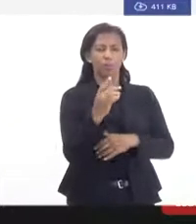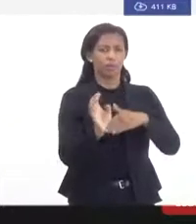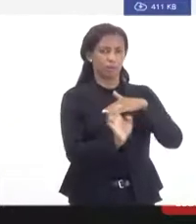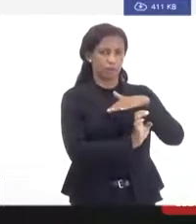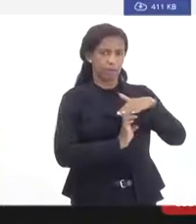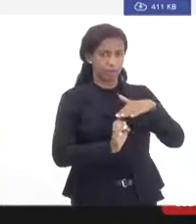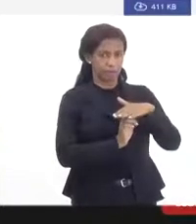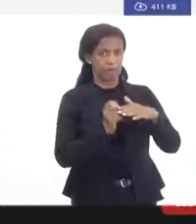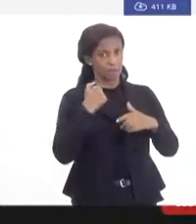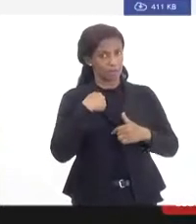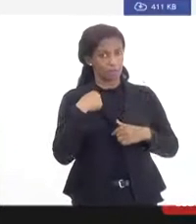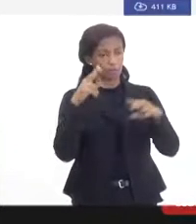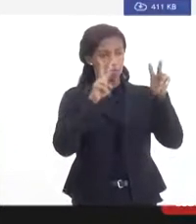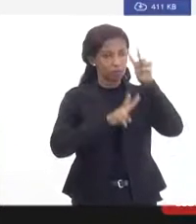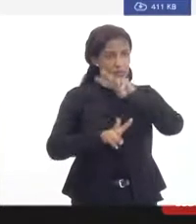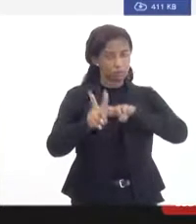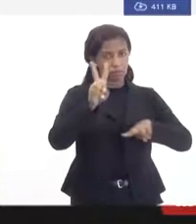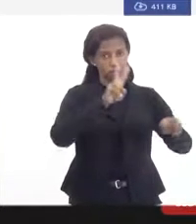que eu visualizei